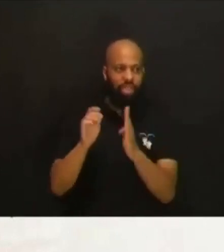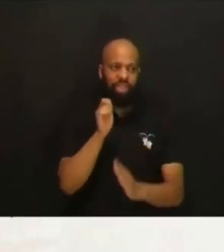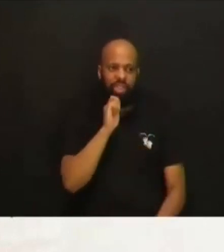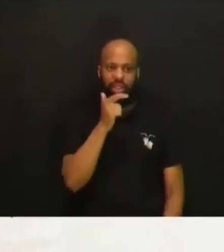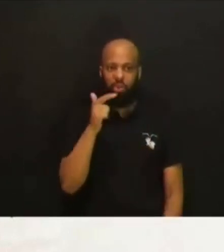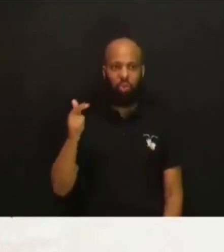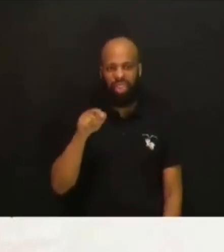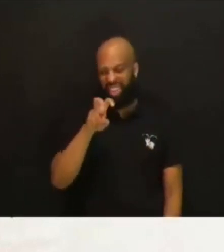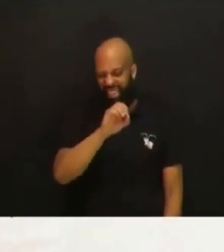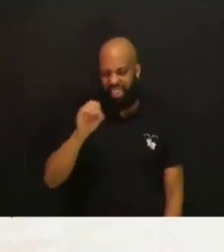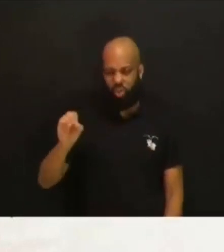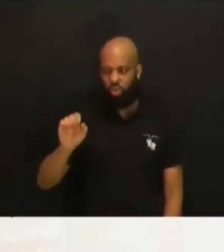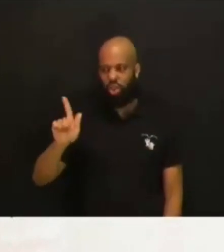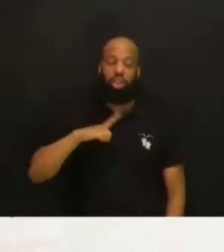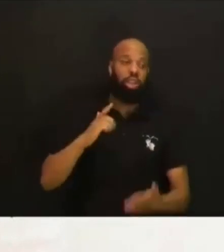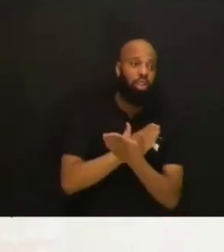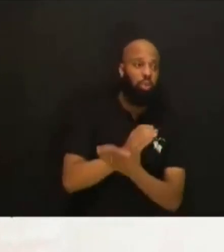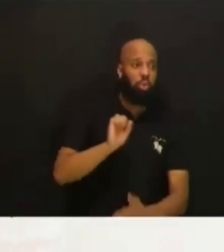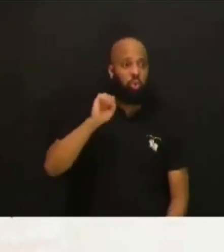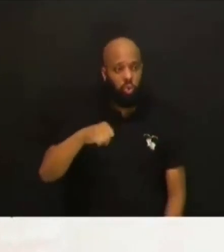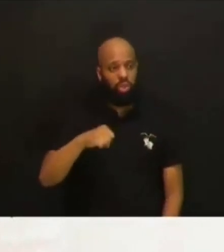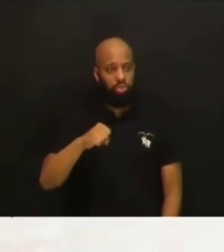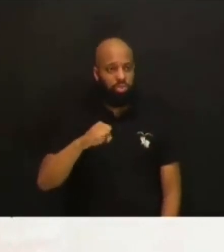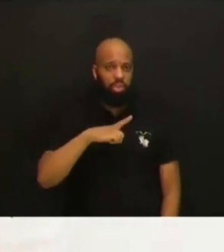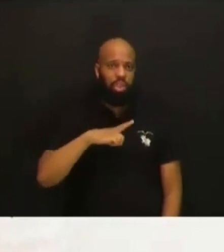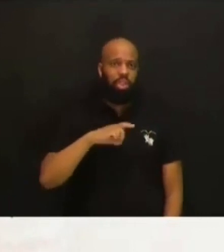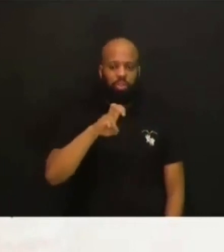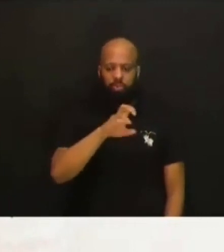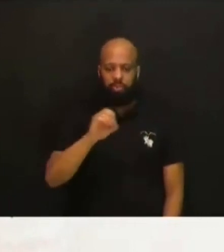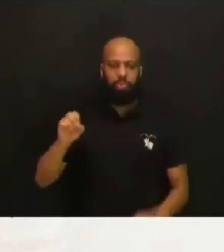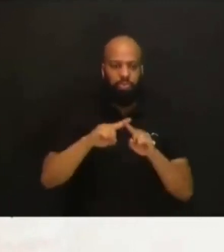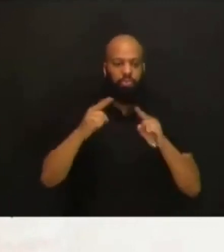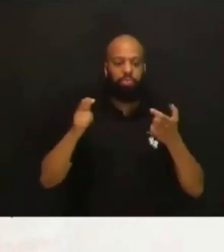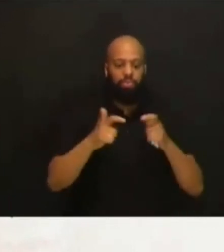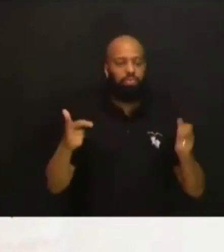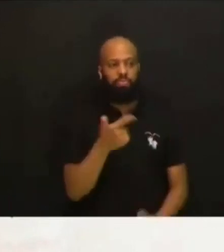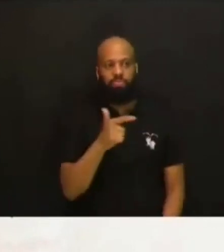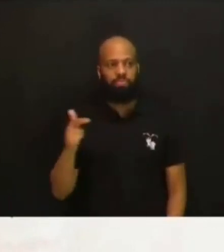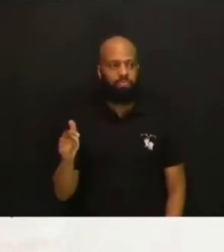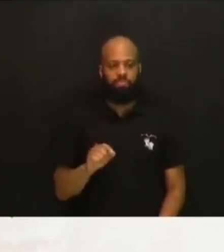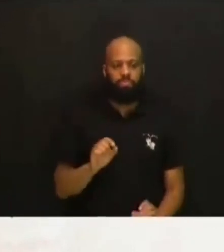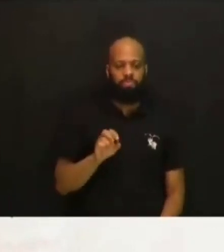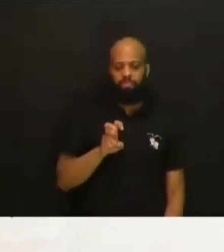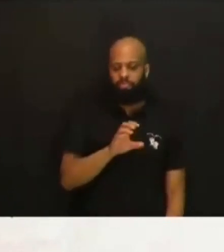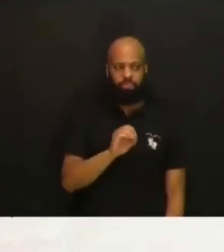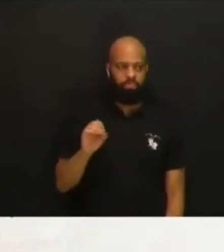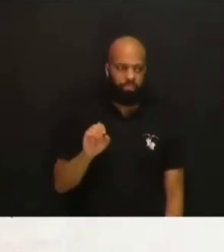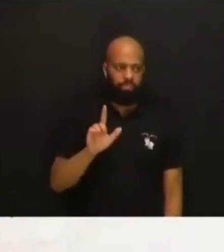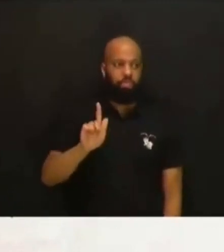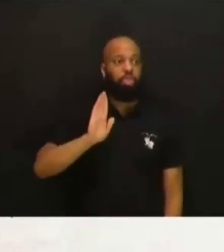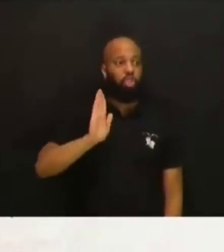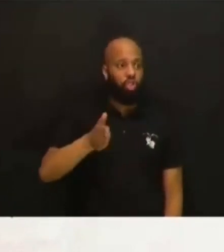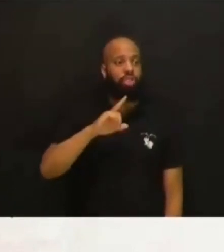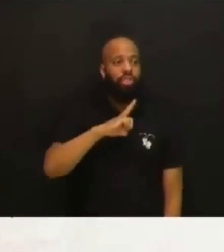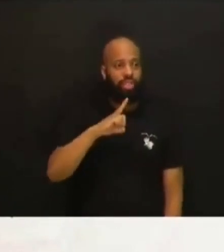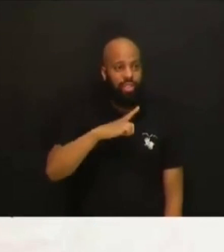quilo. Alguns sim, alguns um pouquinho maiores já chegam a meio quilo, mas a maior parte realmente não tem nem meio quilo. E já tem